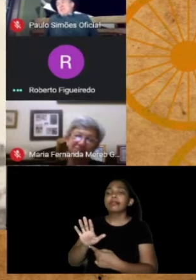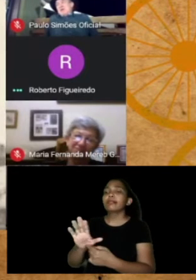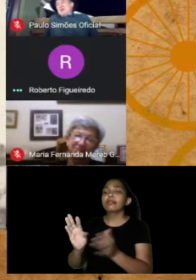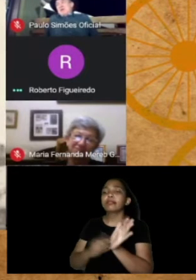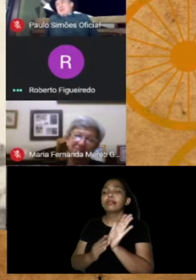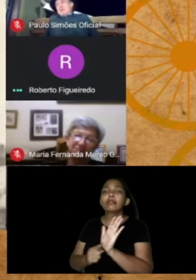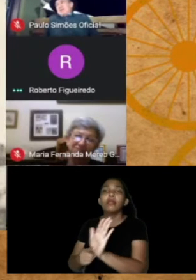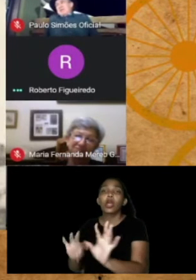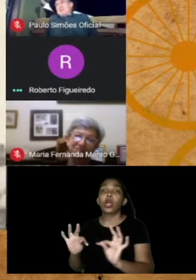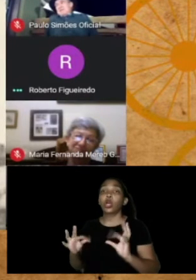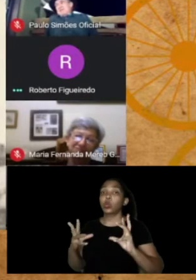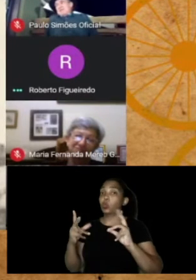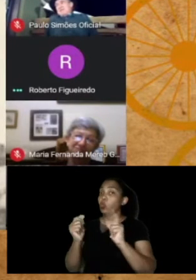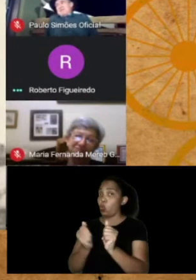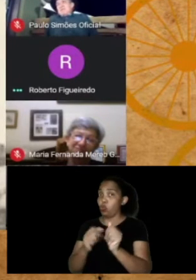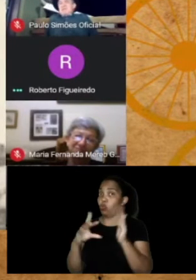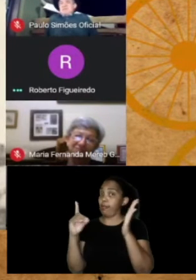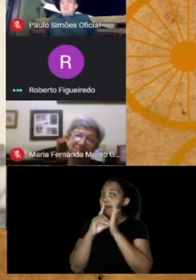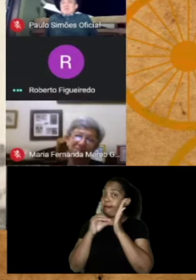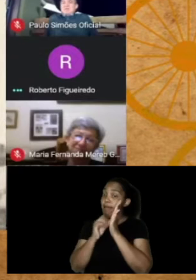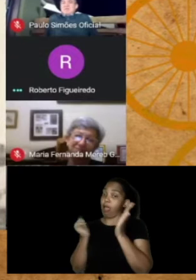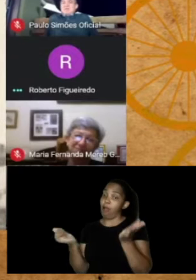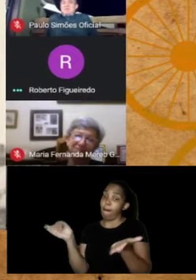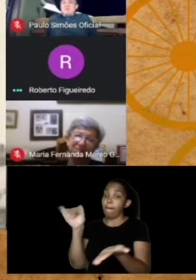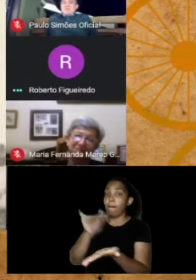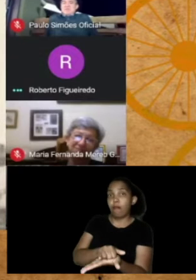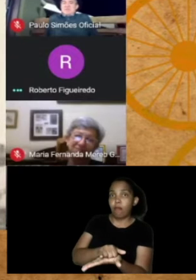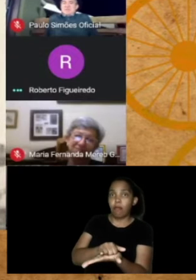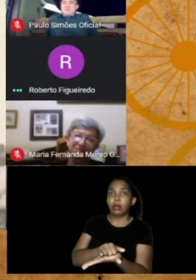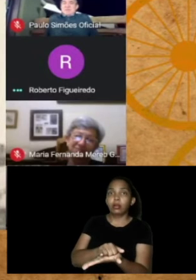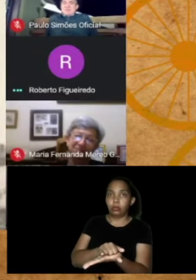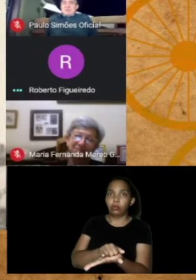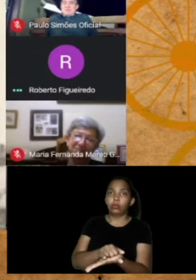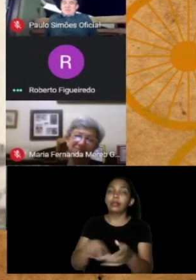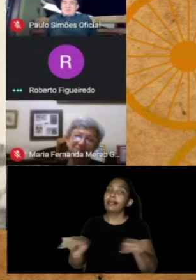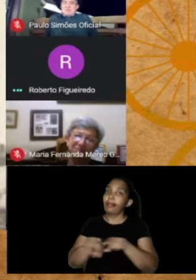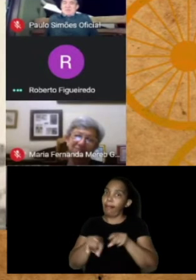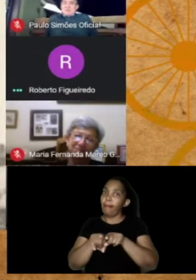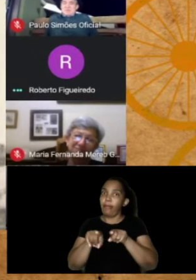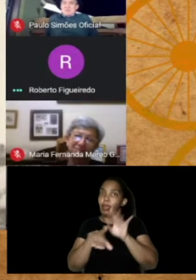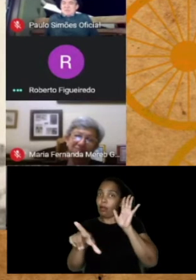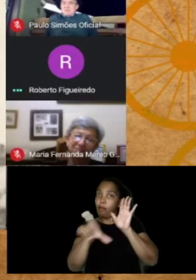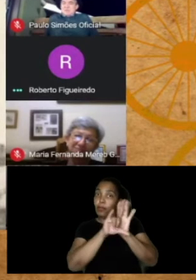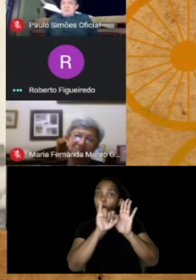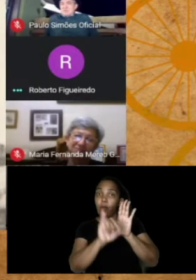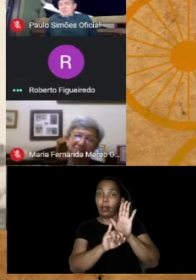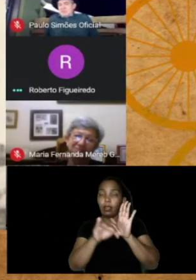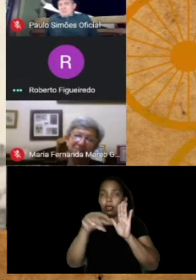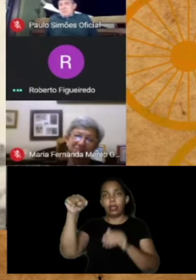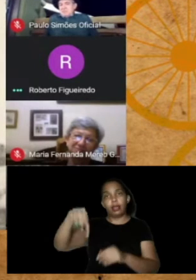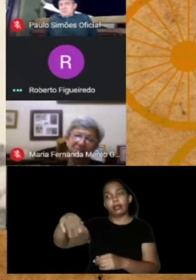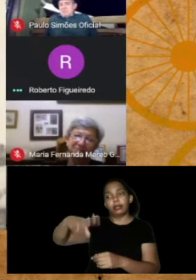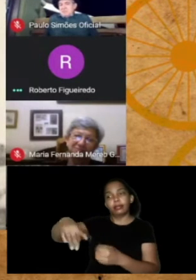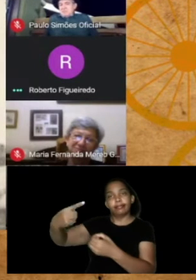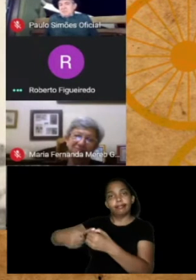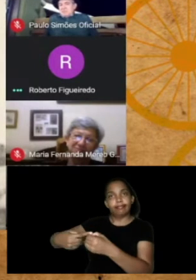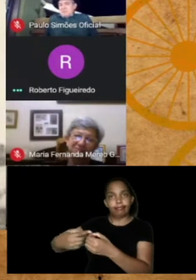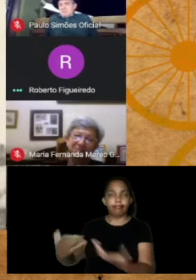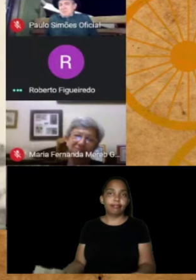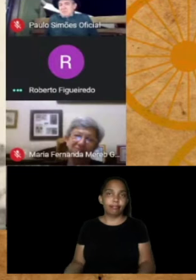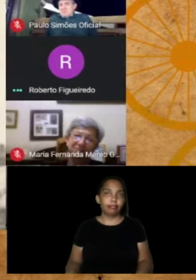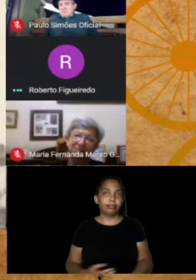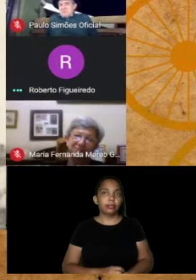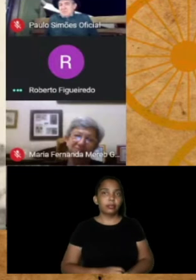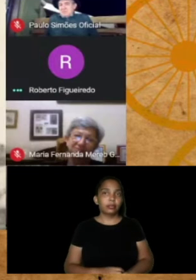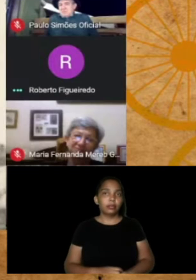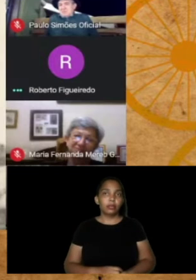estão tombados por decreto passam a ser tombados por lei municipal, né? Então já garantiu aí